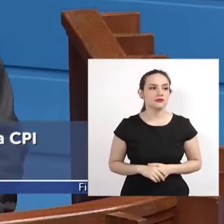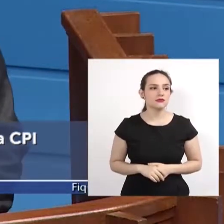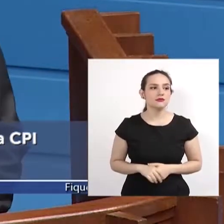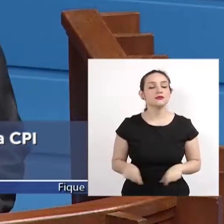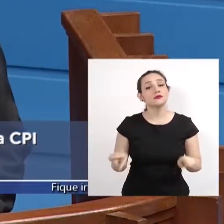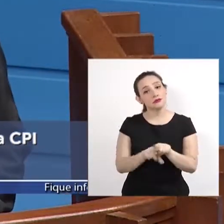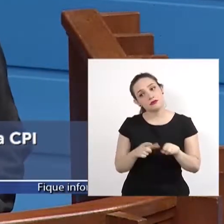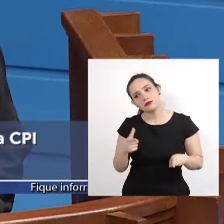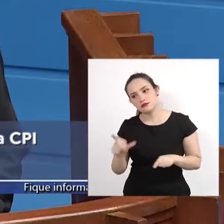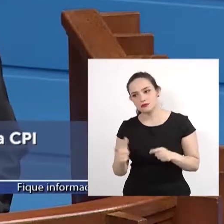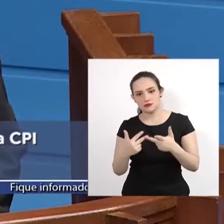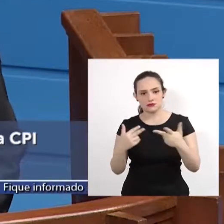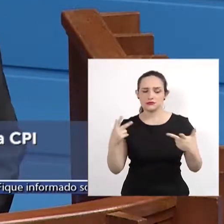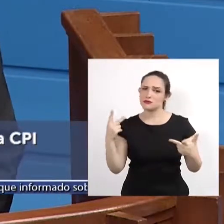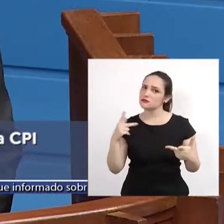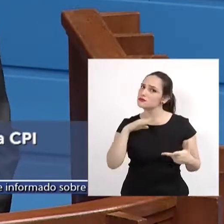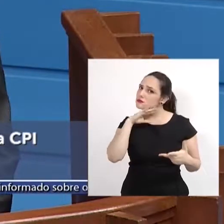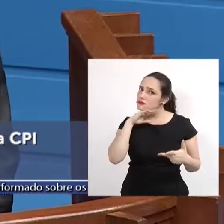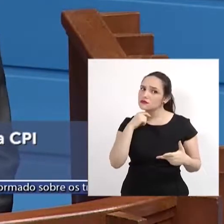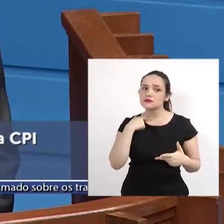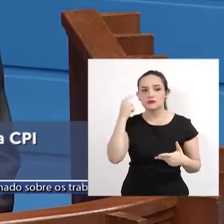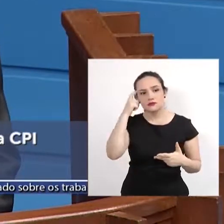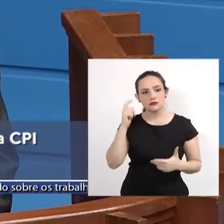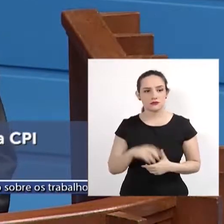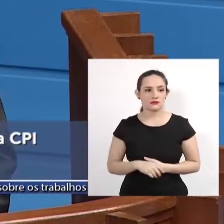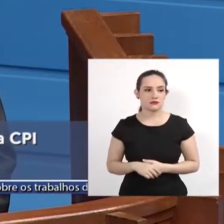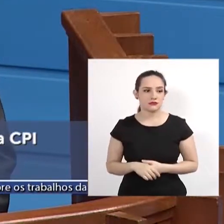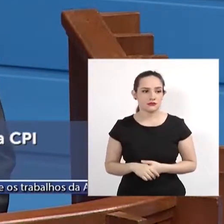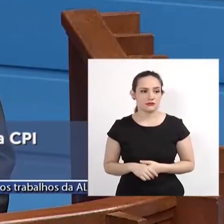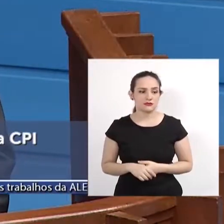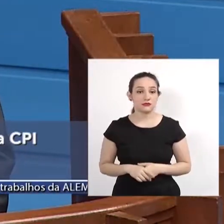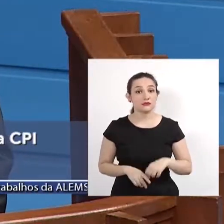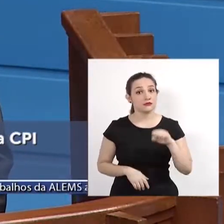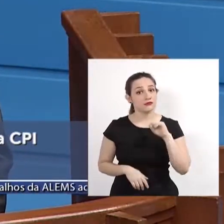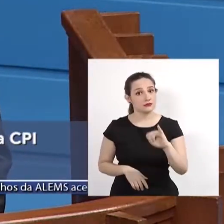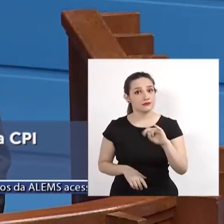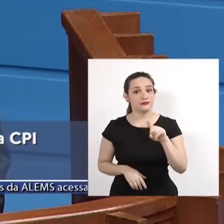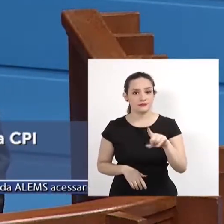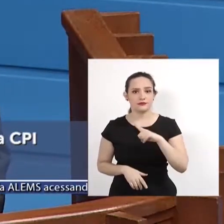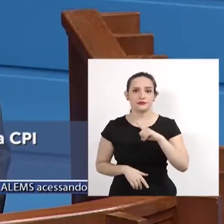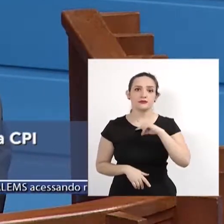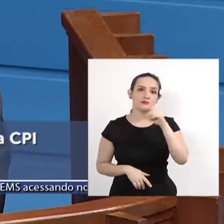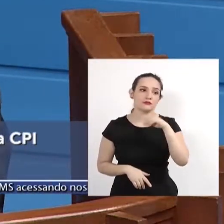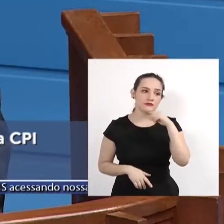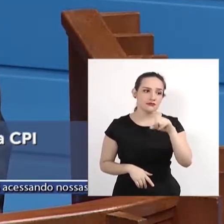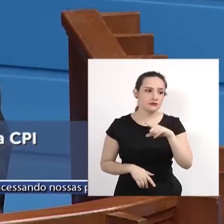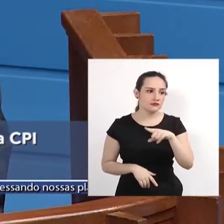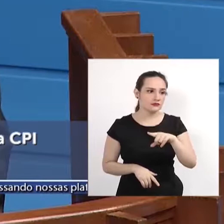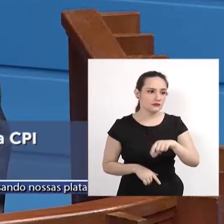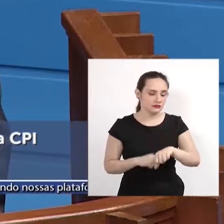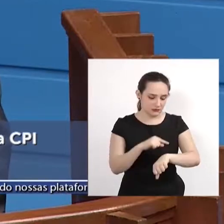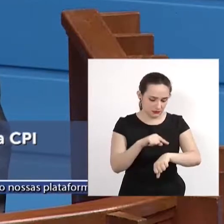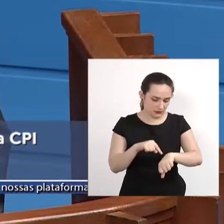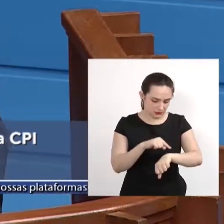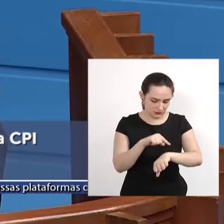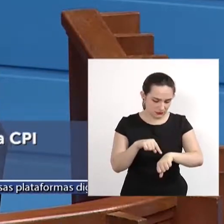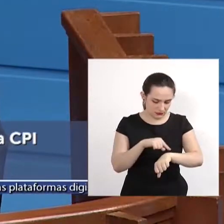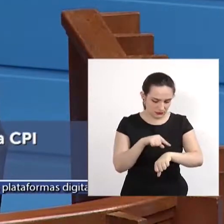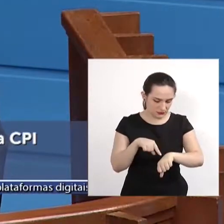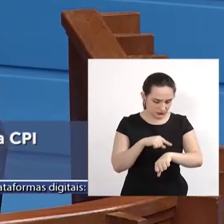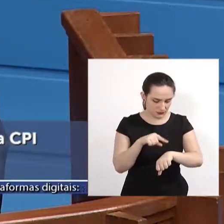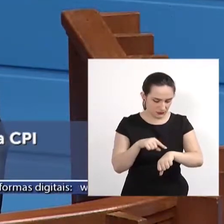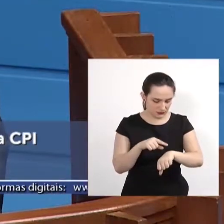Outra questão absurda que eu acho é que, se você tem dúvidas em relação ao medidor de energia, você retira seu medidor e leva